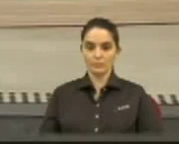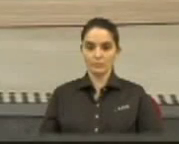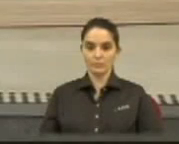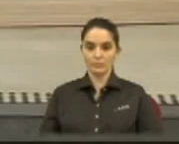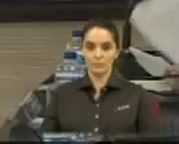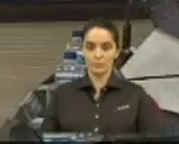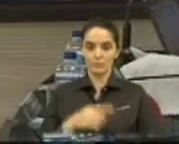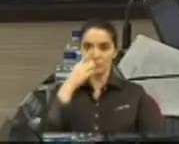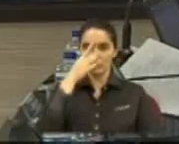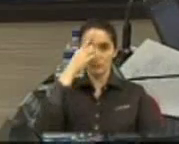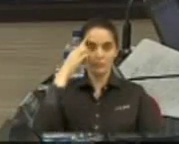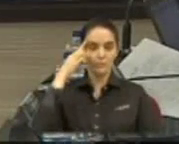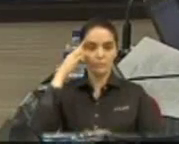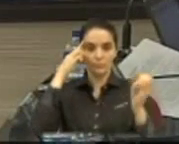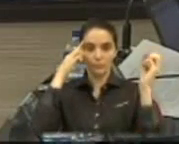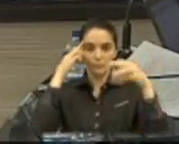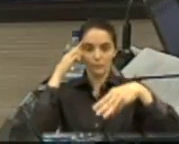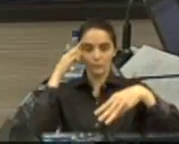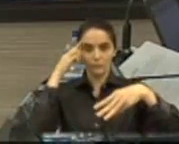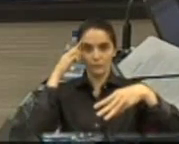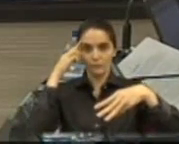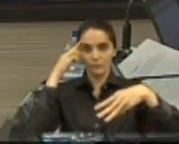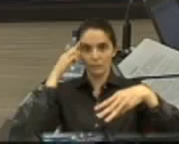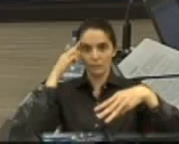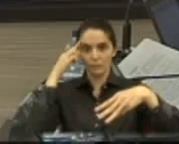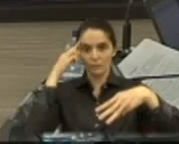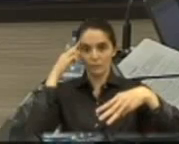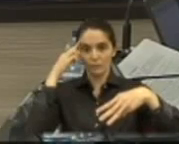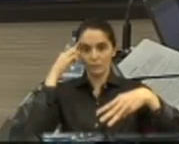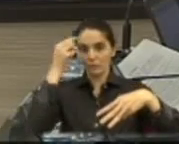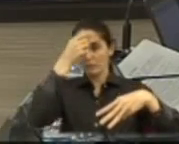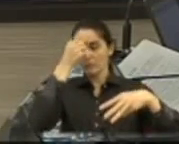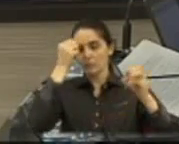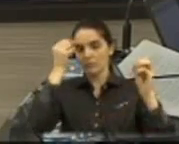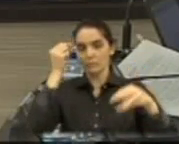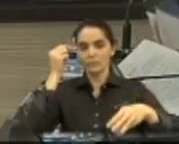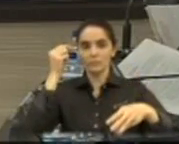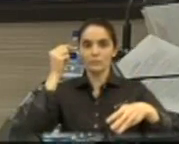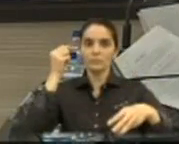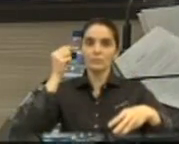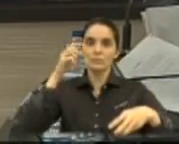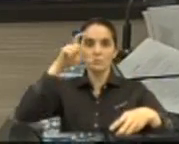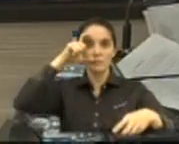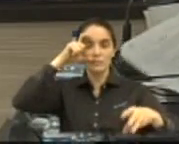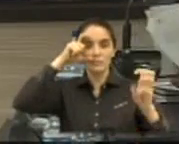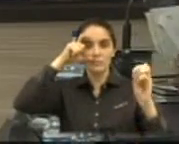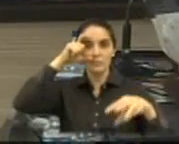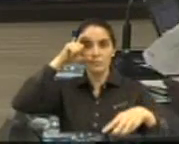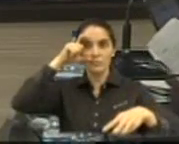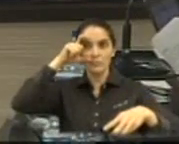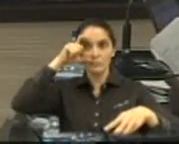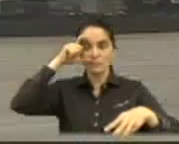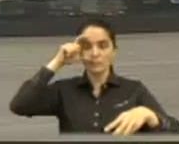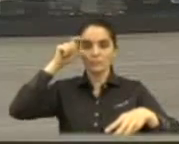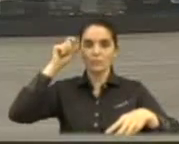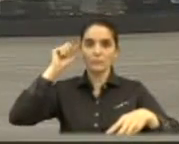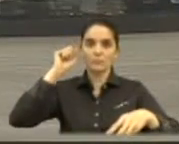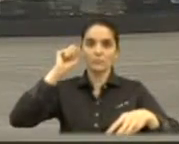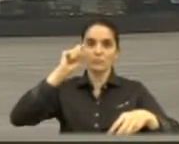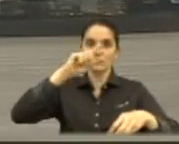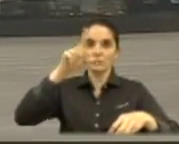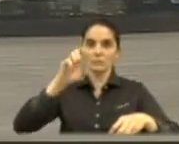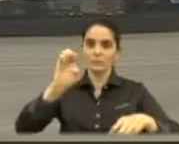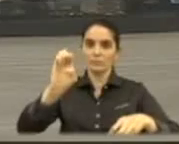vereador Wilson Cerqueira. Sim. Vereador Edivaldo Soares. Sim. Vereador Farid Zaine. Sim. Vereador